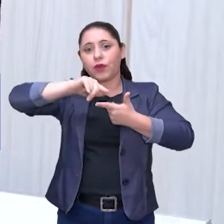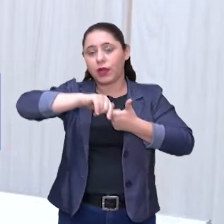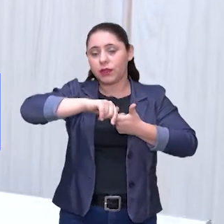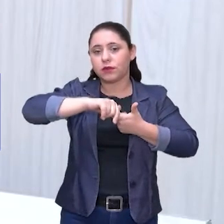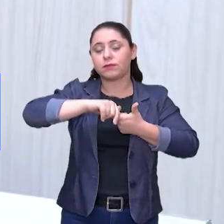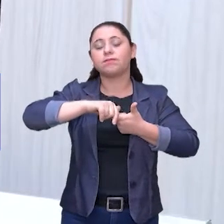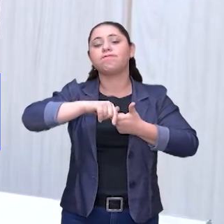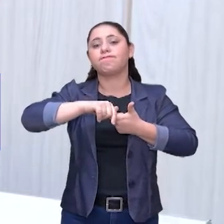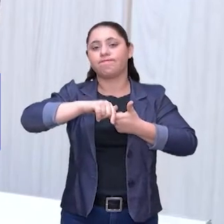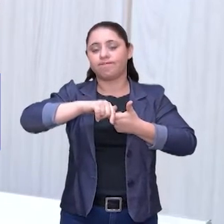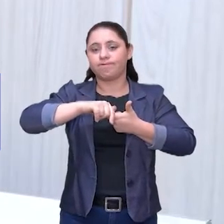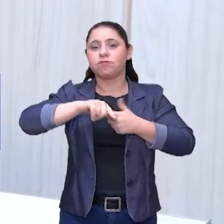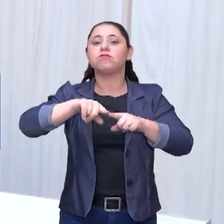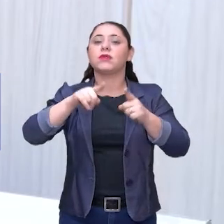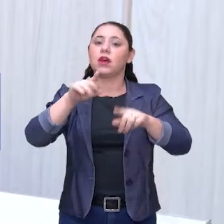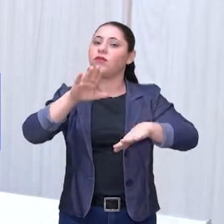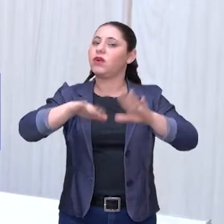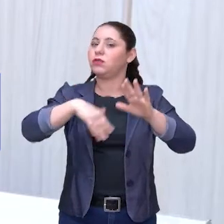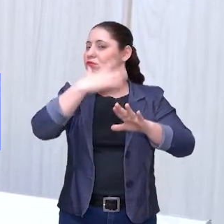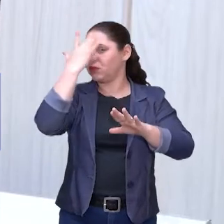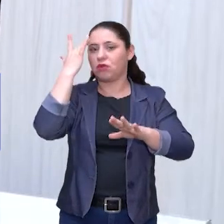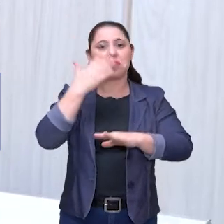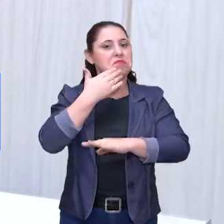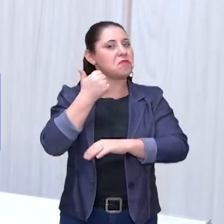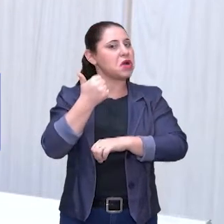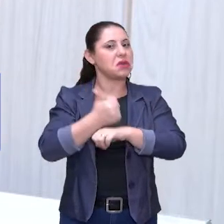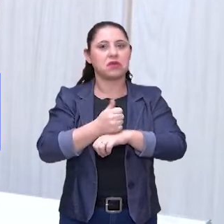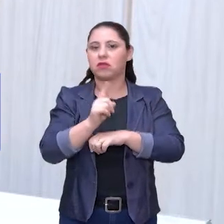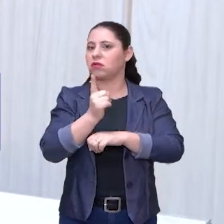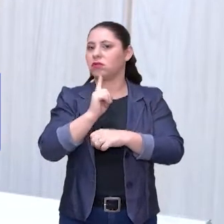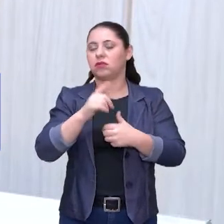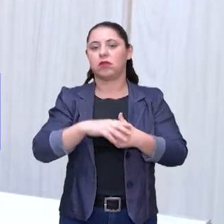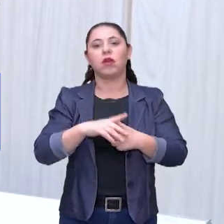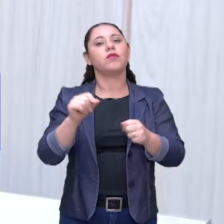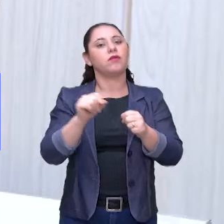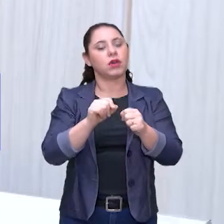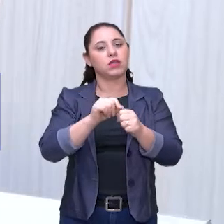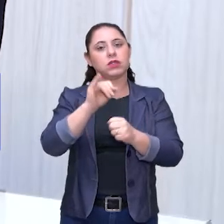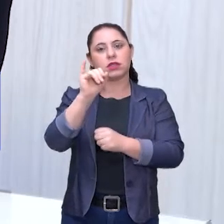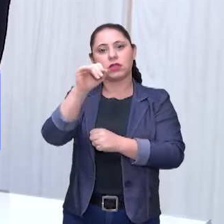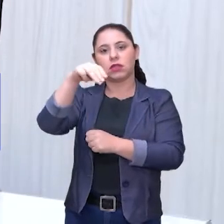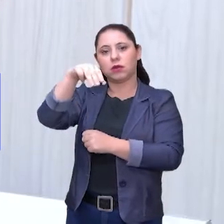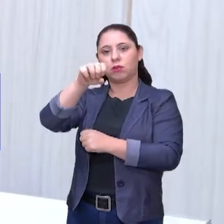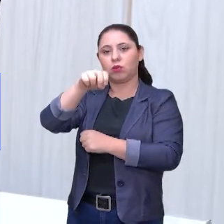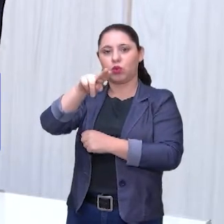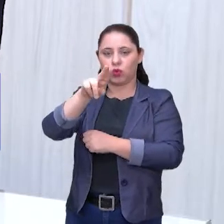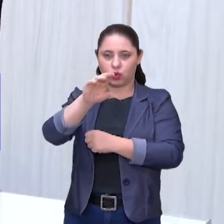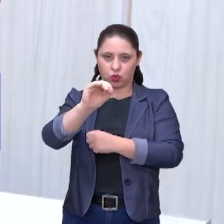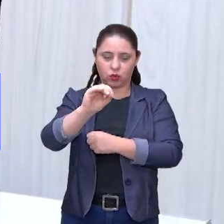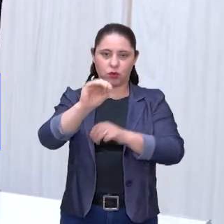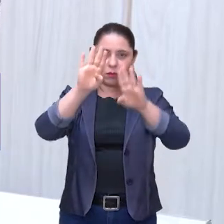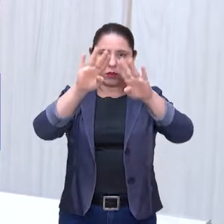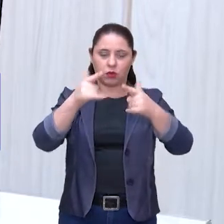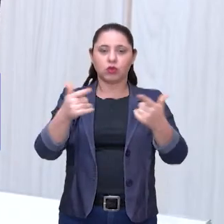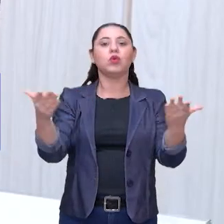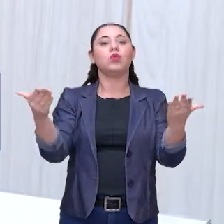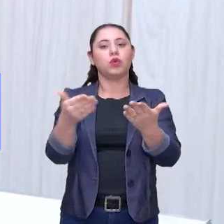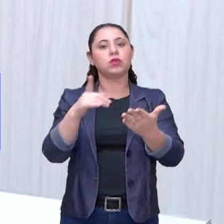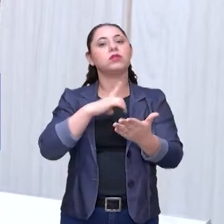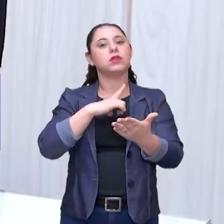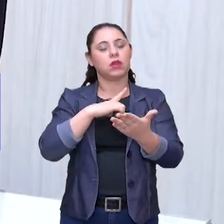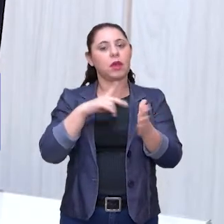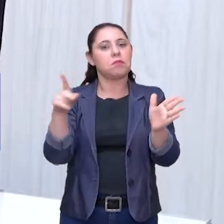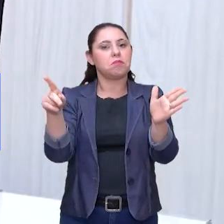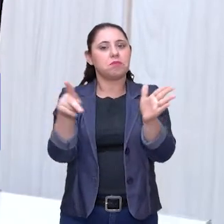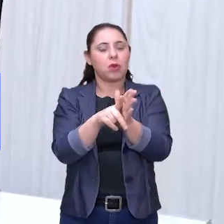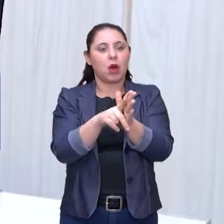de classes diferentes, né? E mesmo assim, às vezes o paciente não melhora. E aí a gente entra com o imunobiológico. Hoje tem